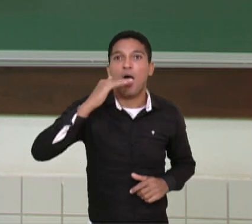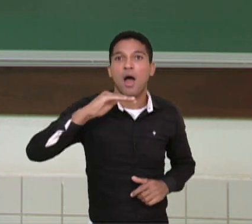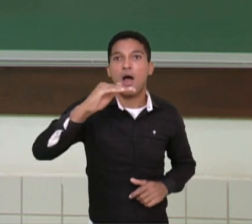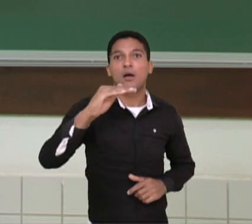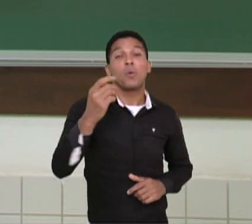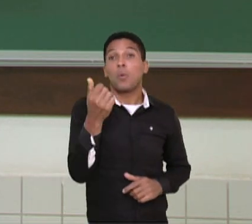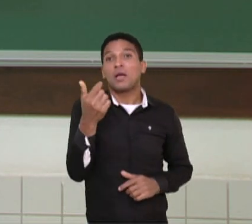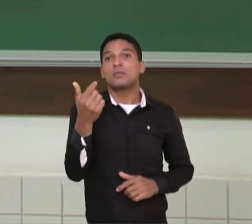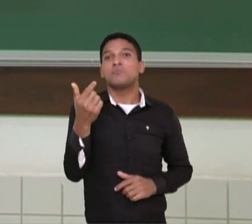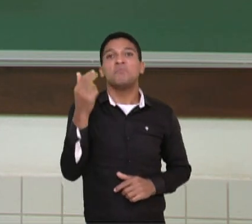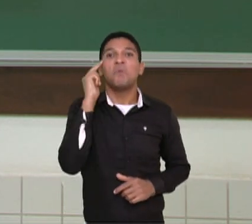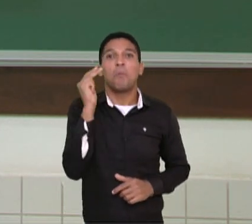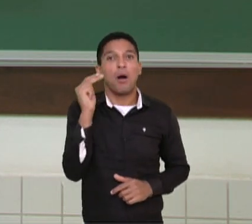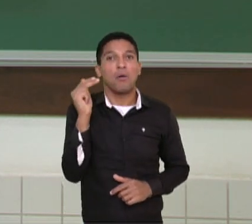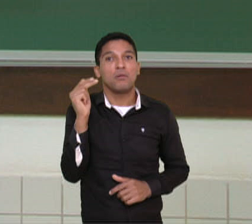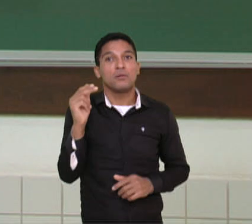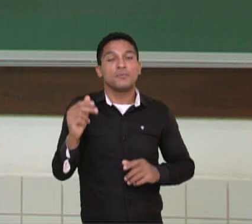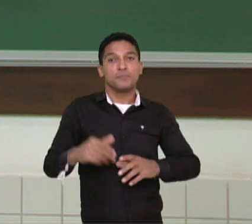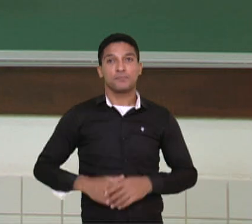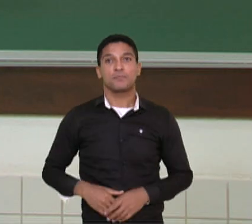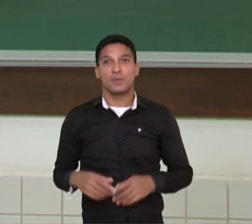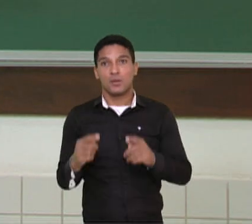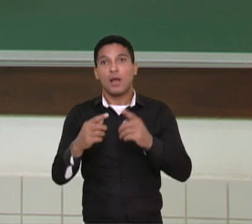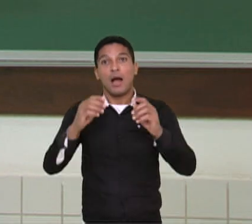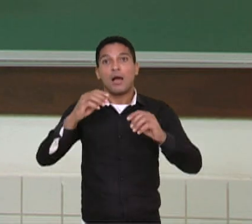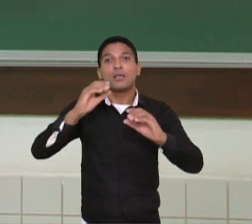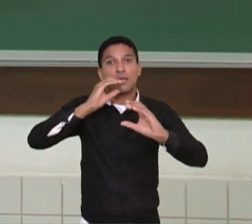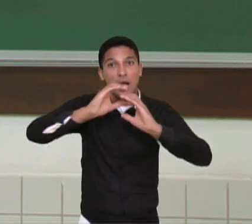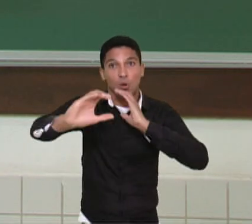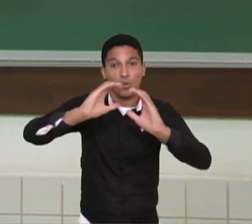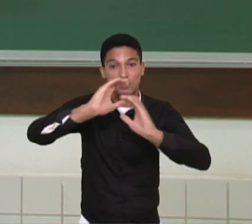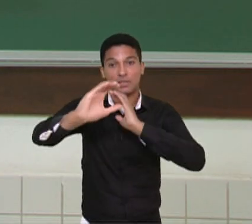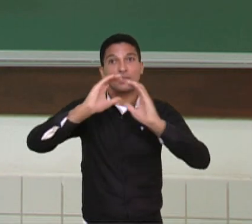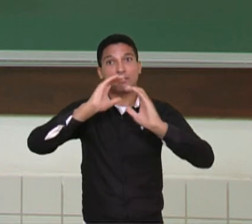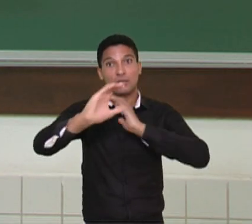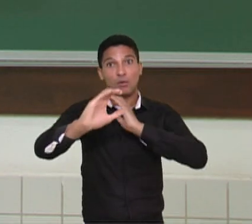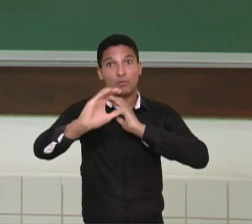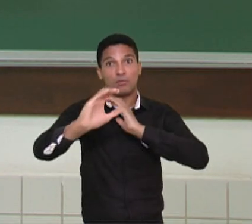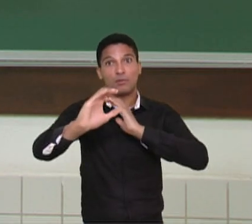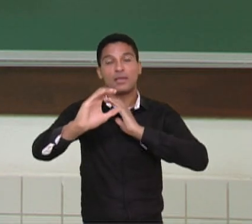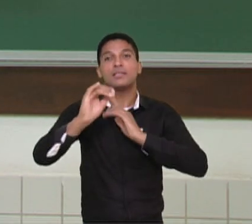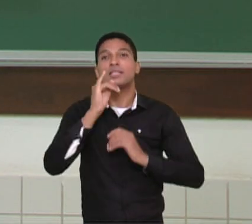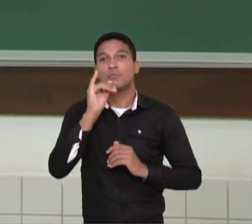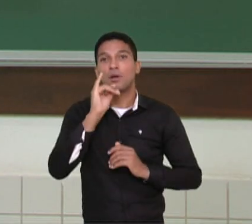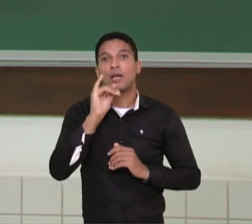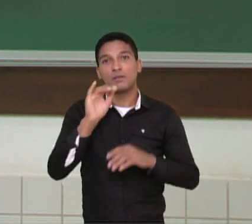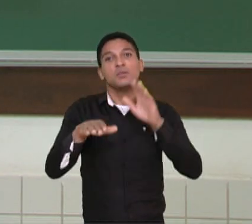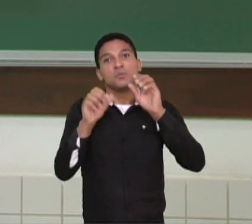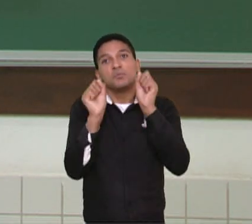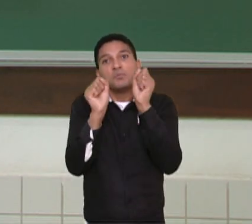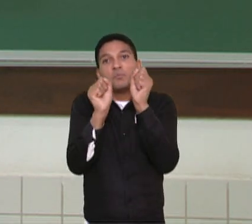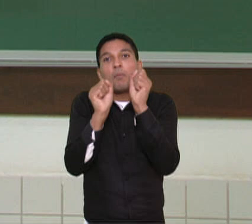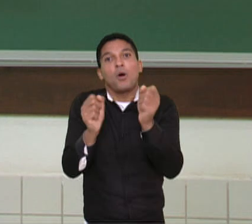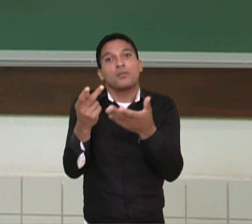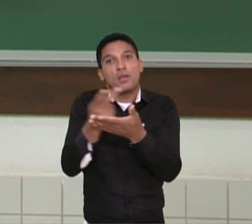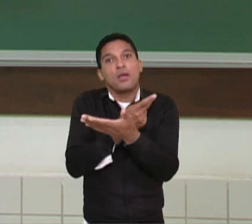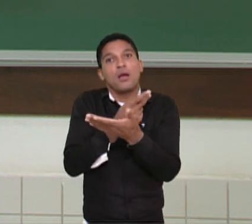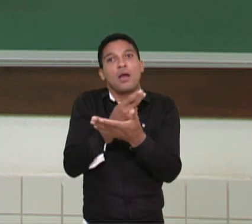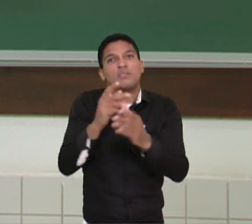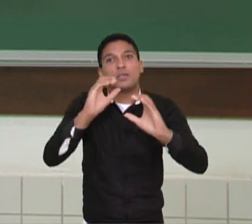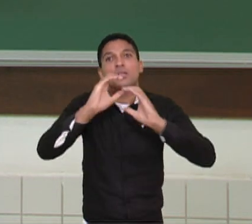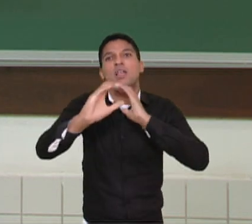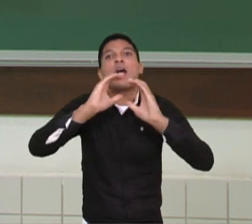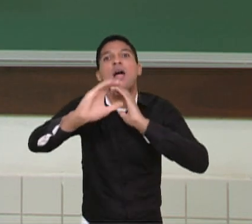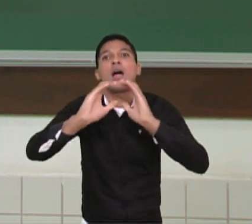que na oralidade, havendo comunicação, está valendo. Já no texto escrito, os erros, tanto as janela